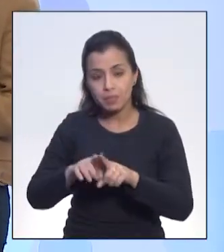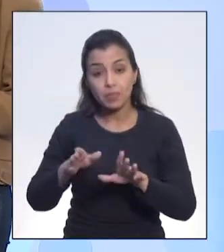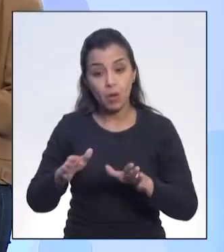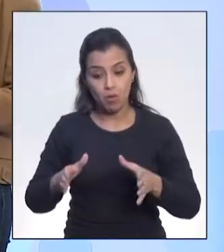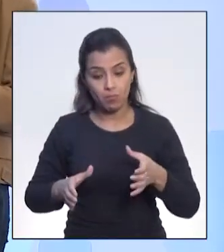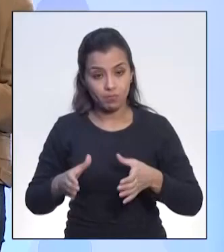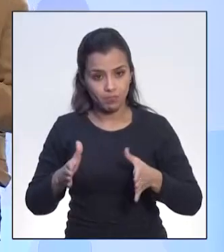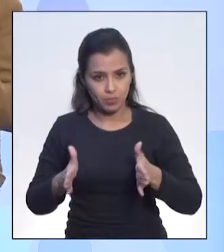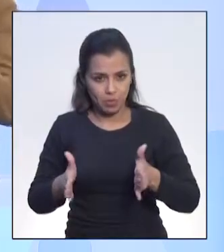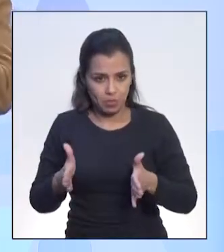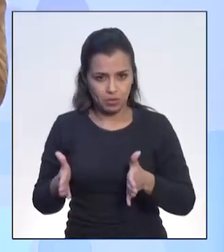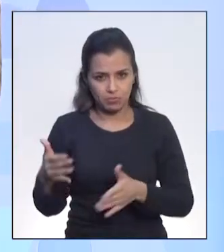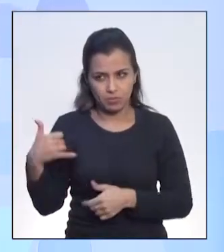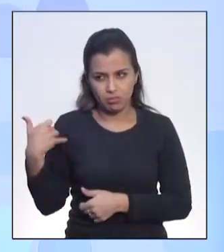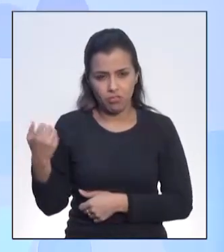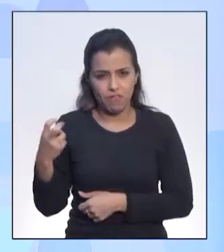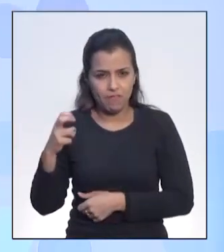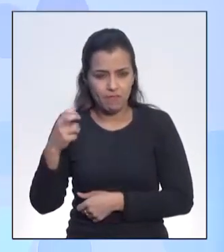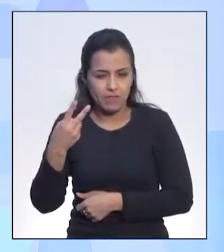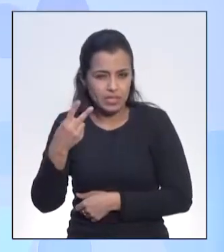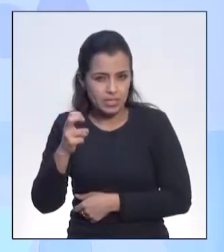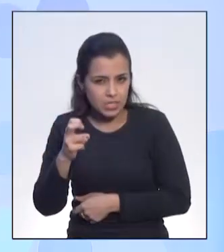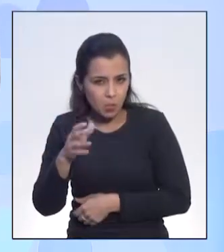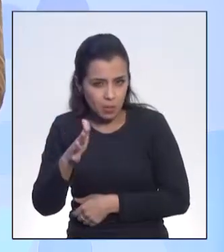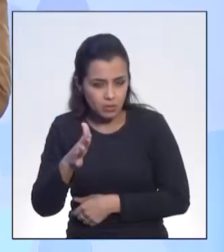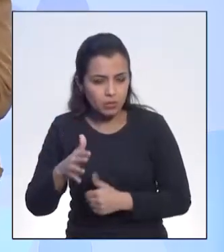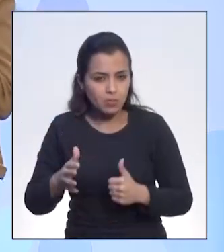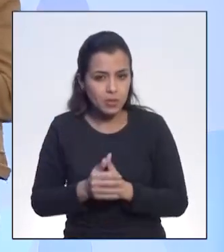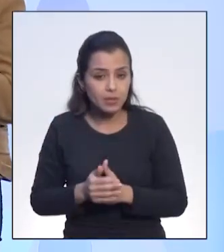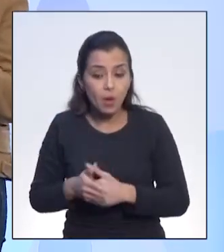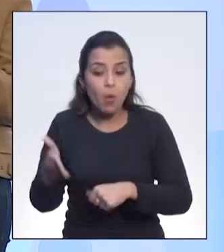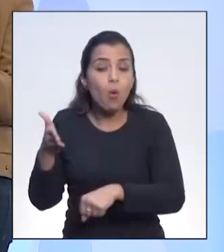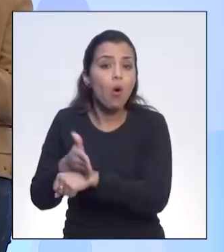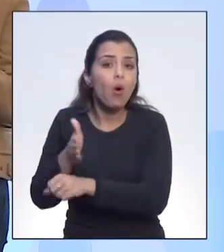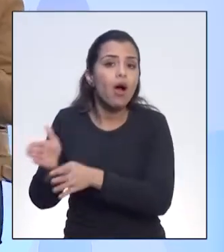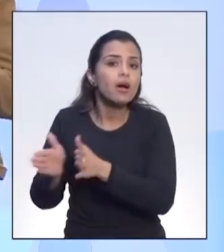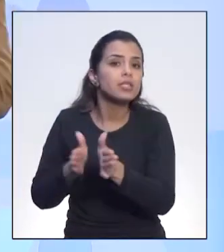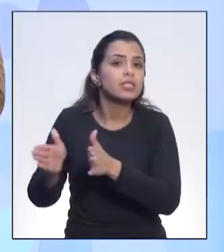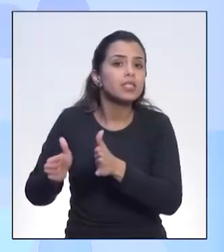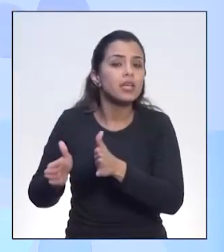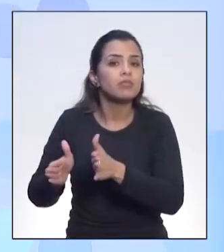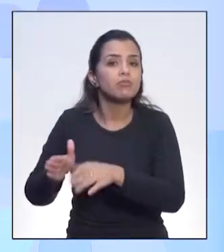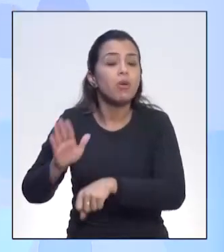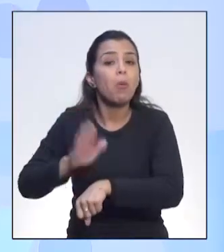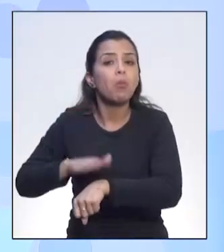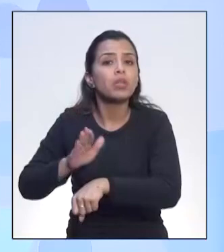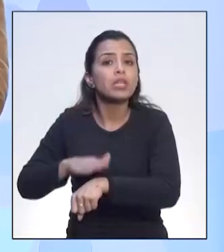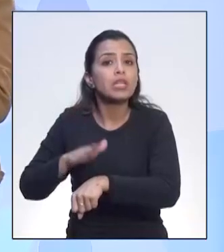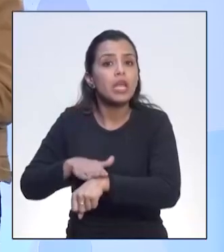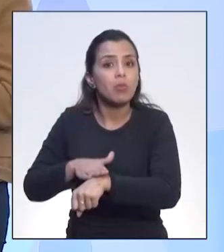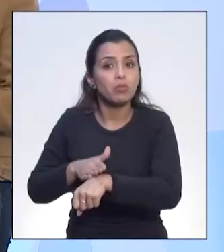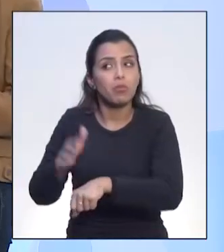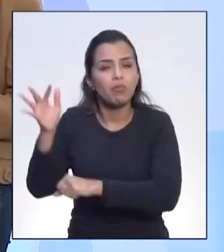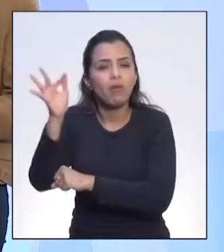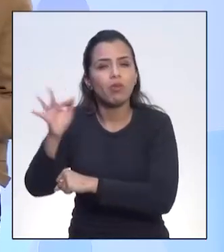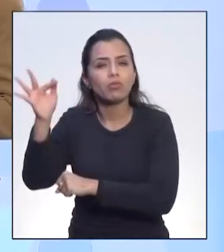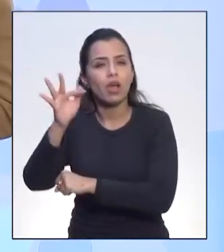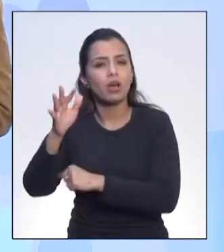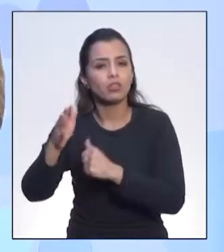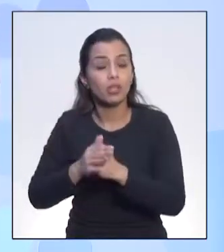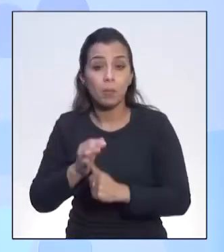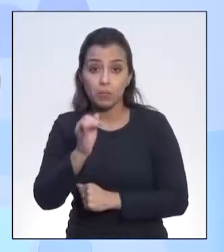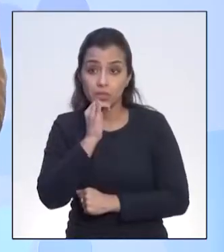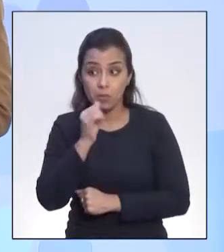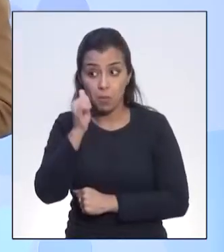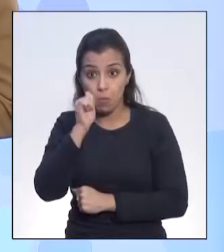de idade, o ensino superior, o acesso, como é que homens e mulheres estão dedicando o seu tempo ao ensino superior? Então, as